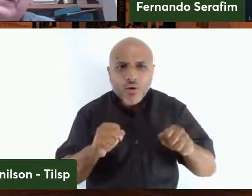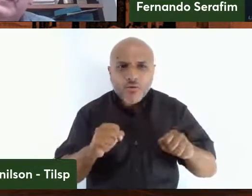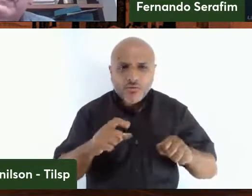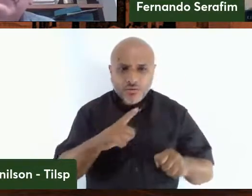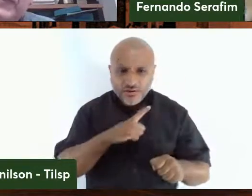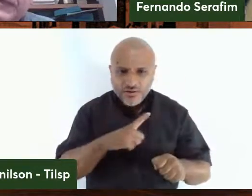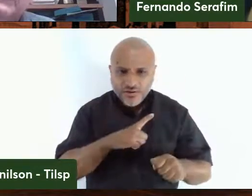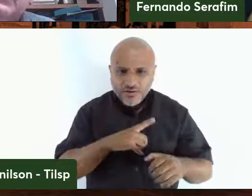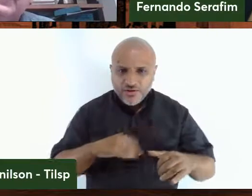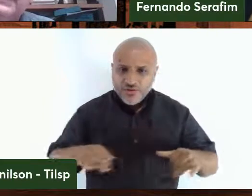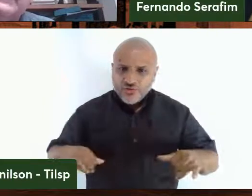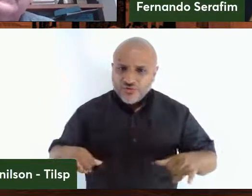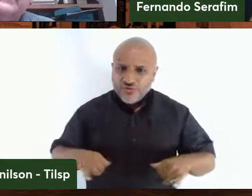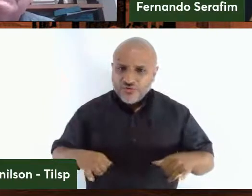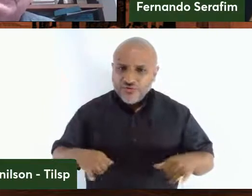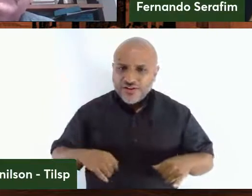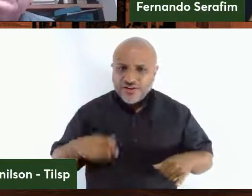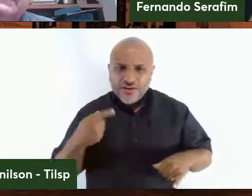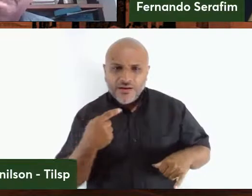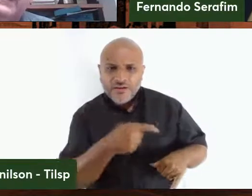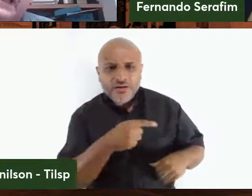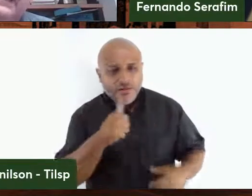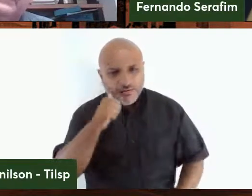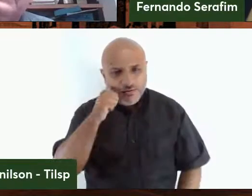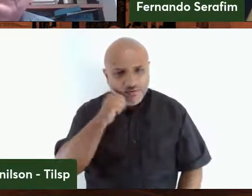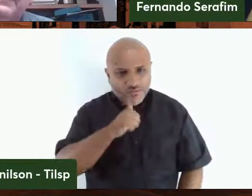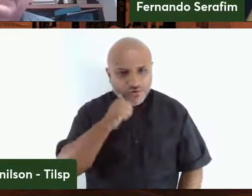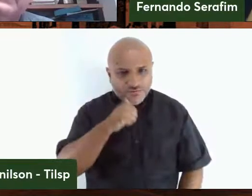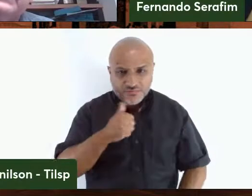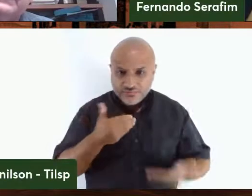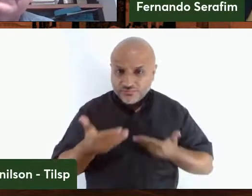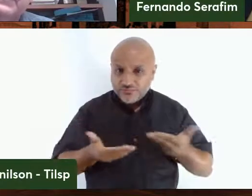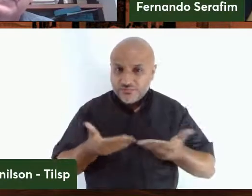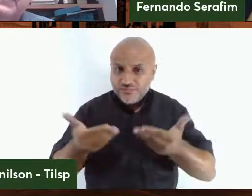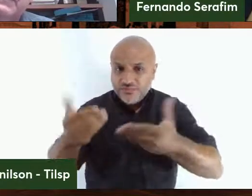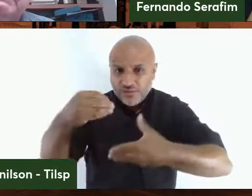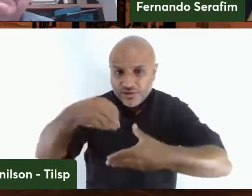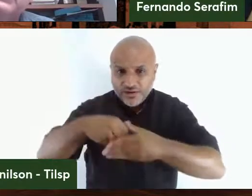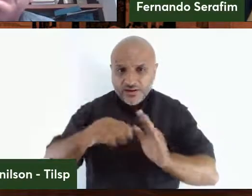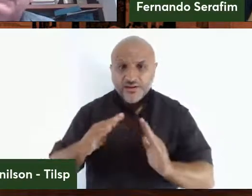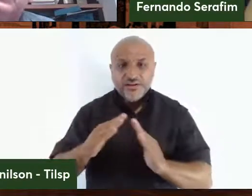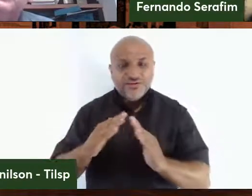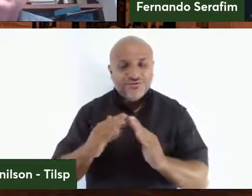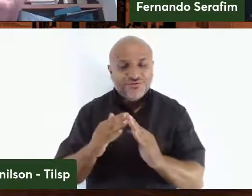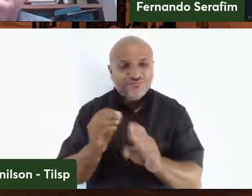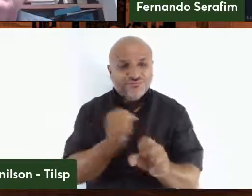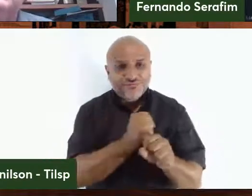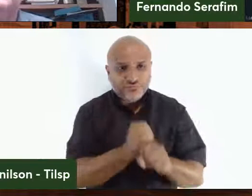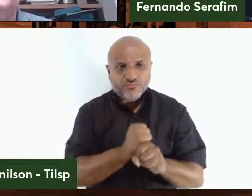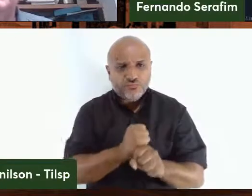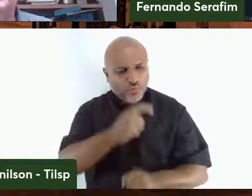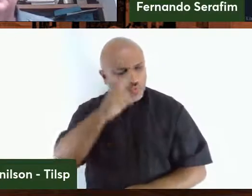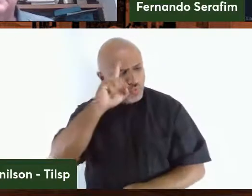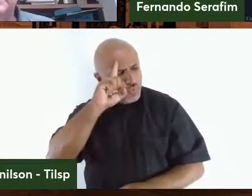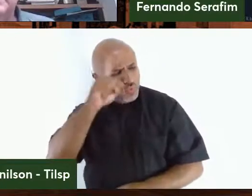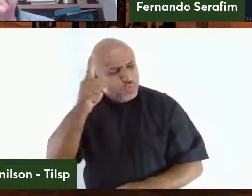sofrida por essas mulheres, por essas empregadas domésticas, pelos patrões em